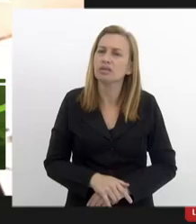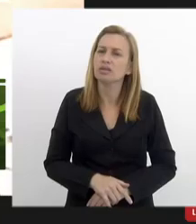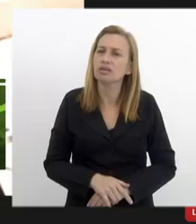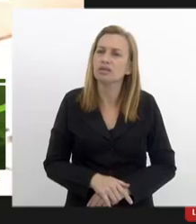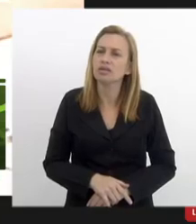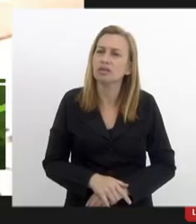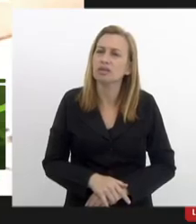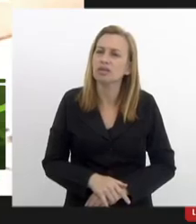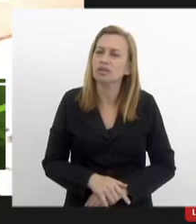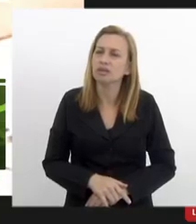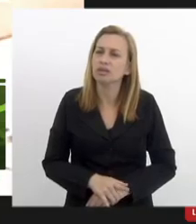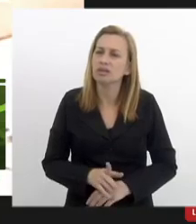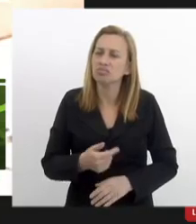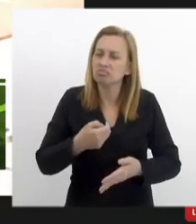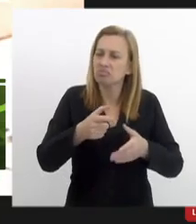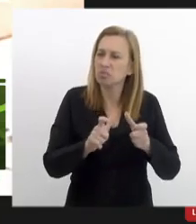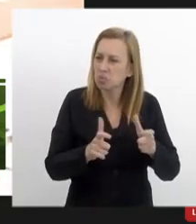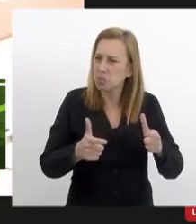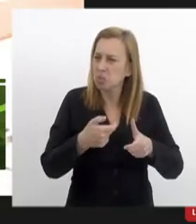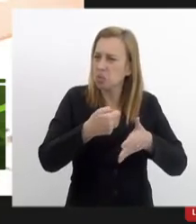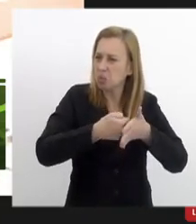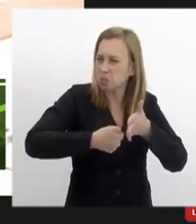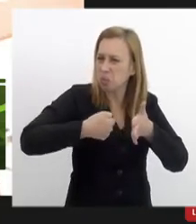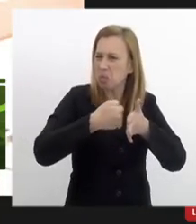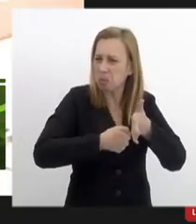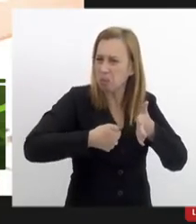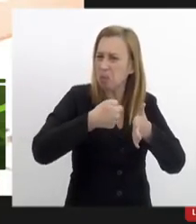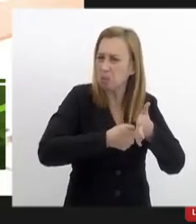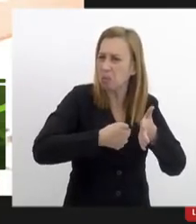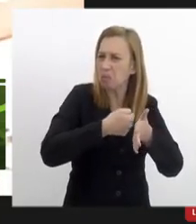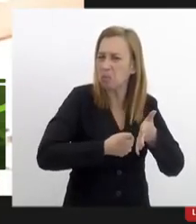A nossa grande luta é por isso,